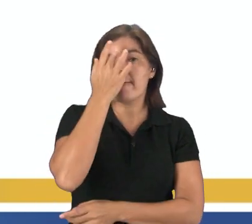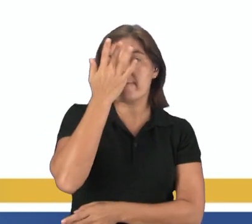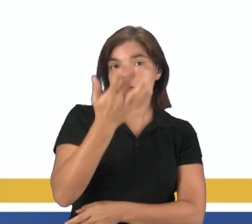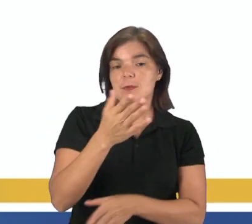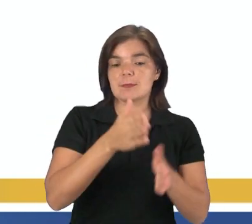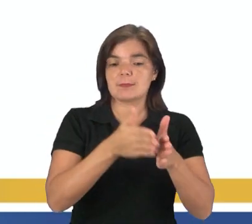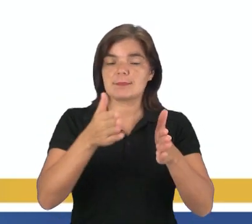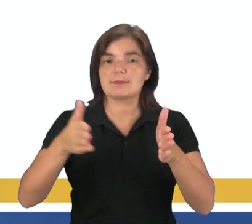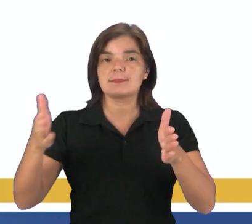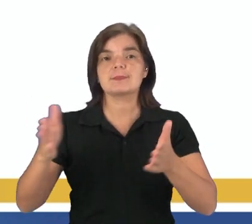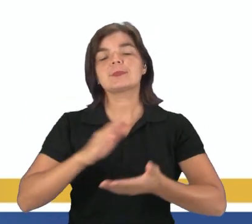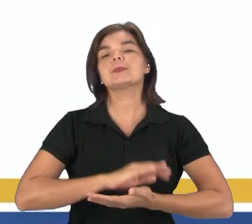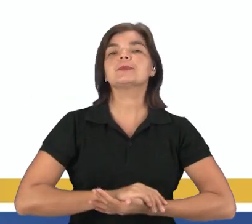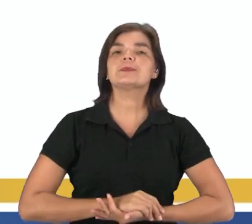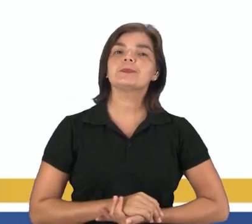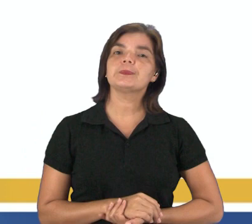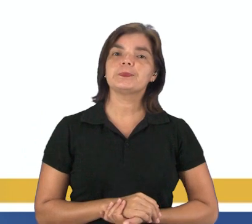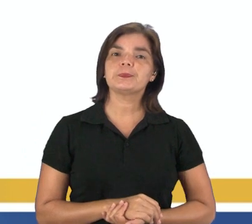facilitar esse processo.